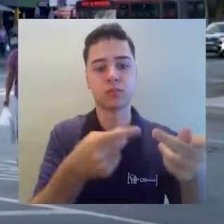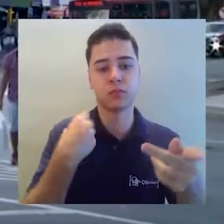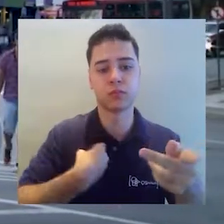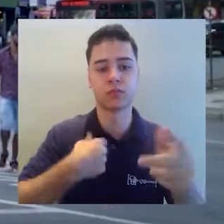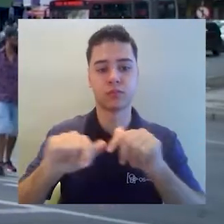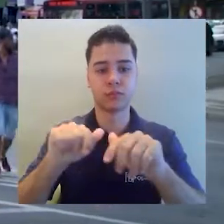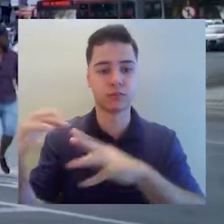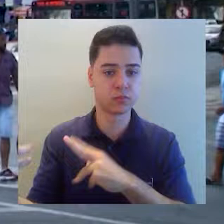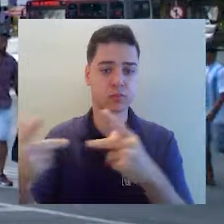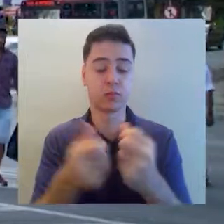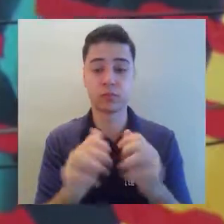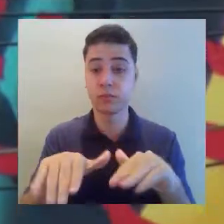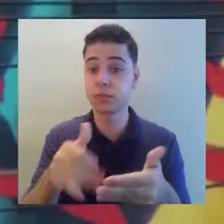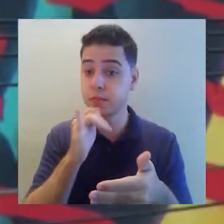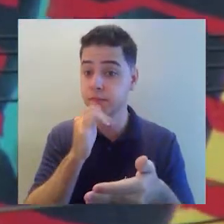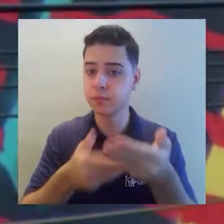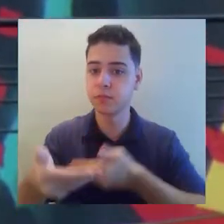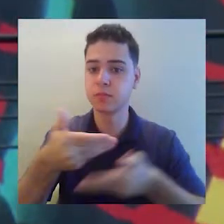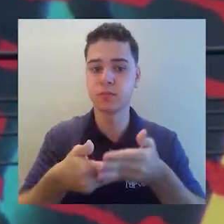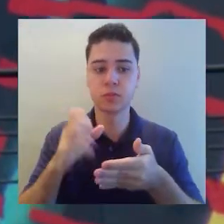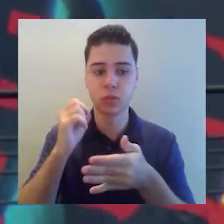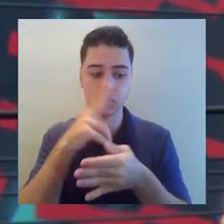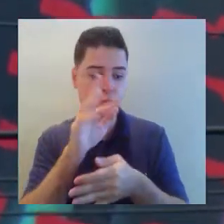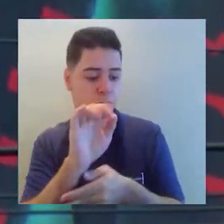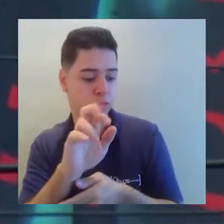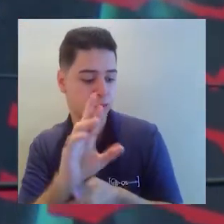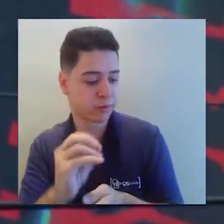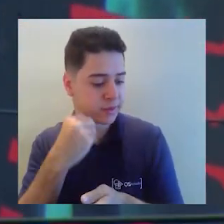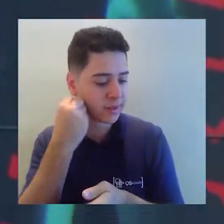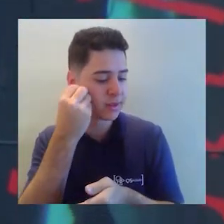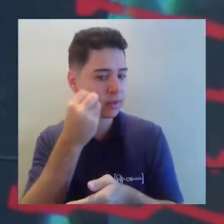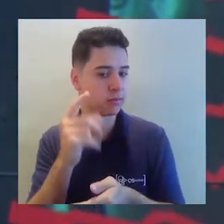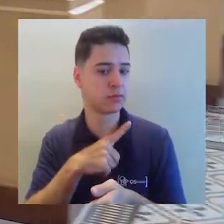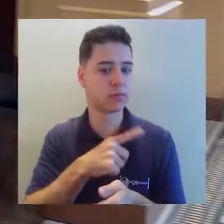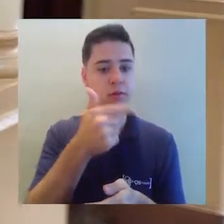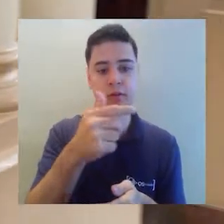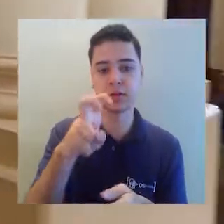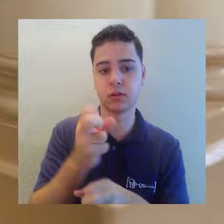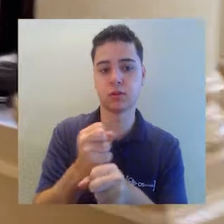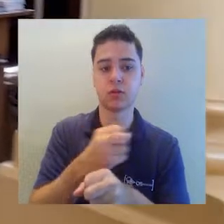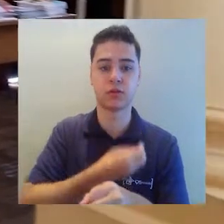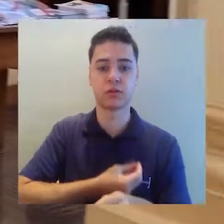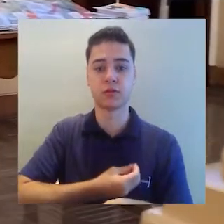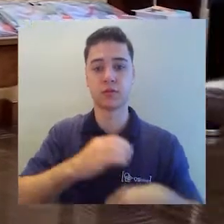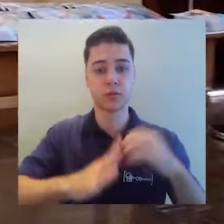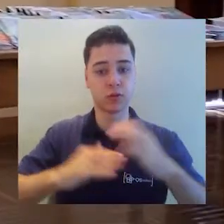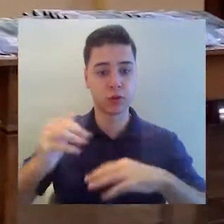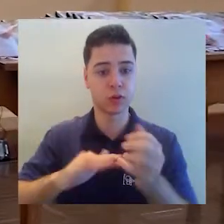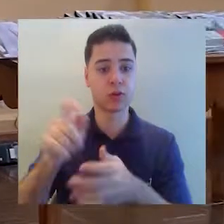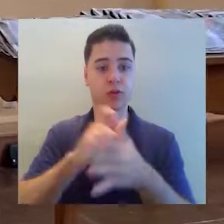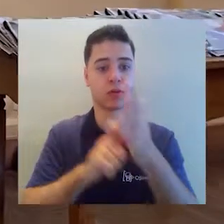lado comercial dentro do trabalho. A exposição mais recente do Fero trouxe toda essa experiência reunida em 25 anos de carreira